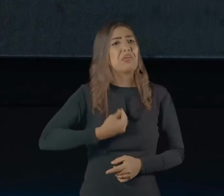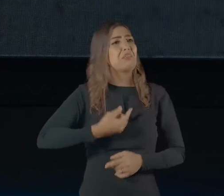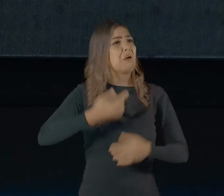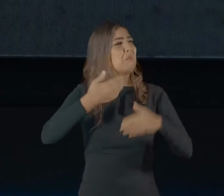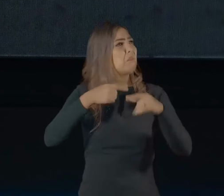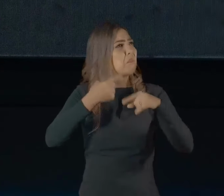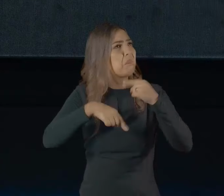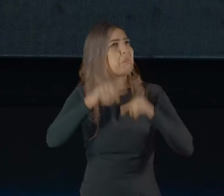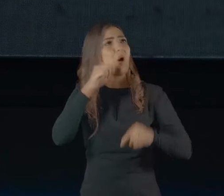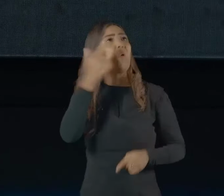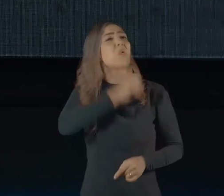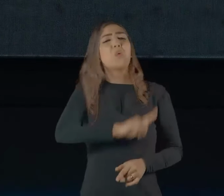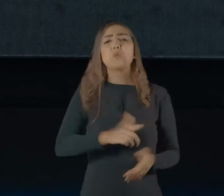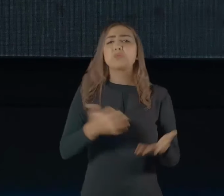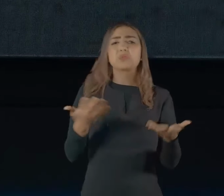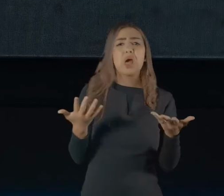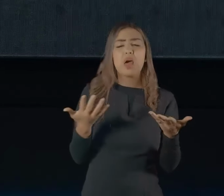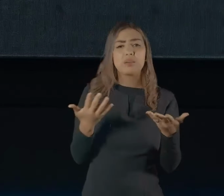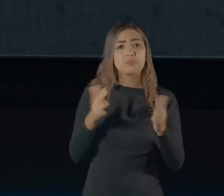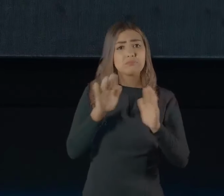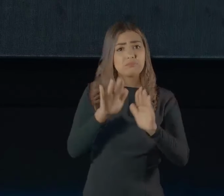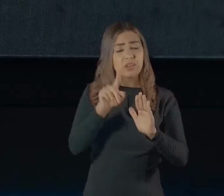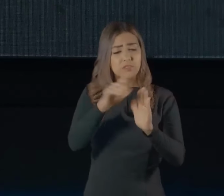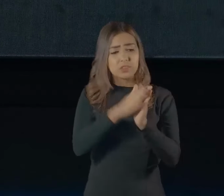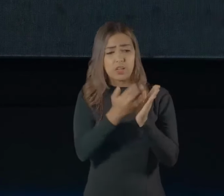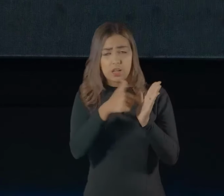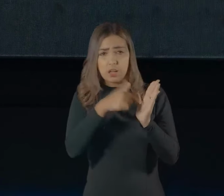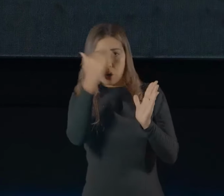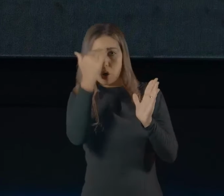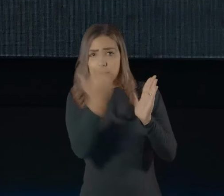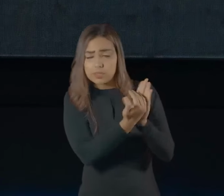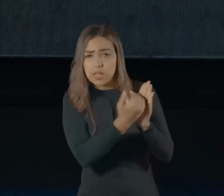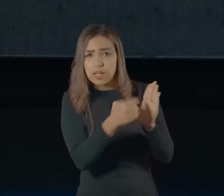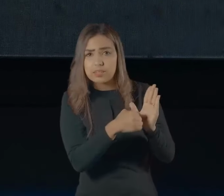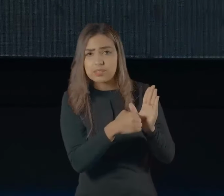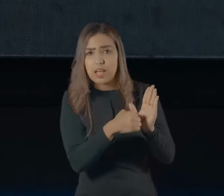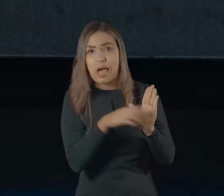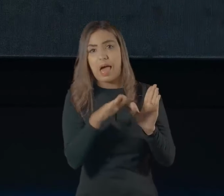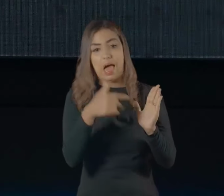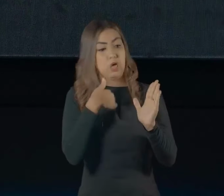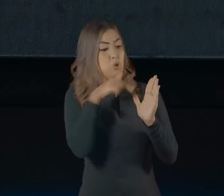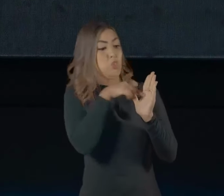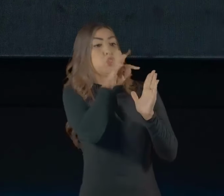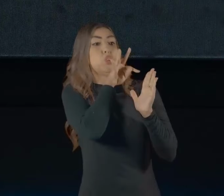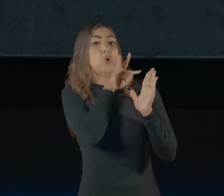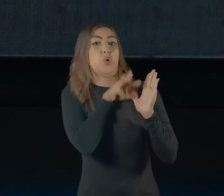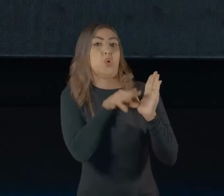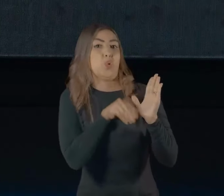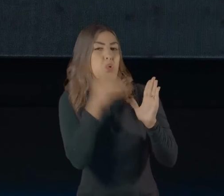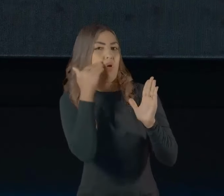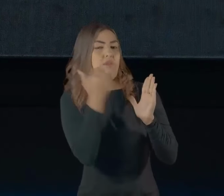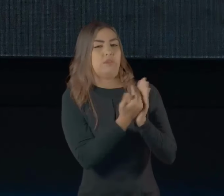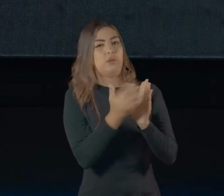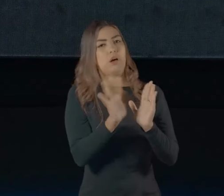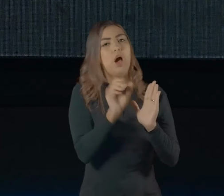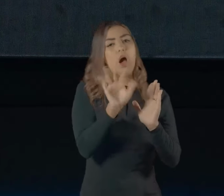Bíblia? Não em tudo. Então, tá bom, essa área que você não está obedecendo é a área que está retendo a tua